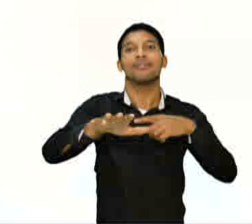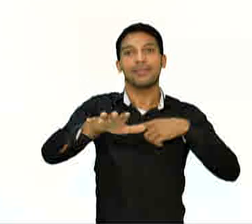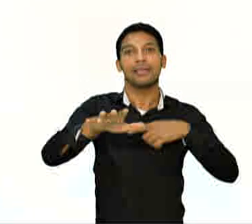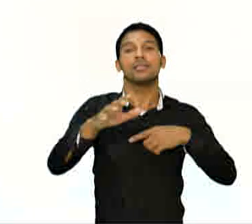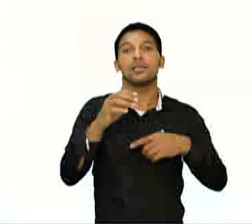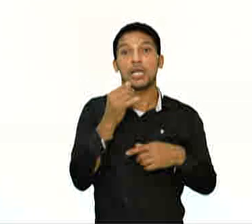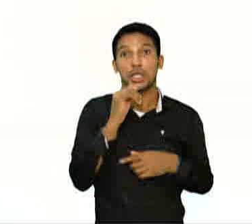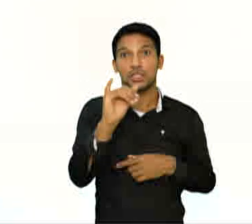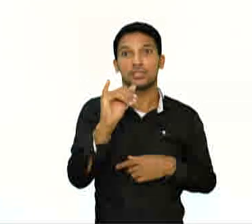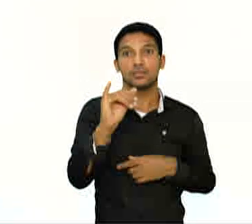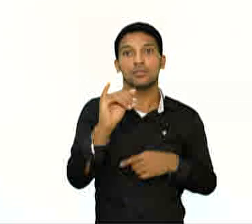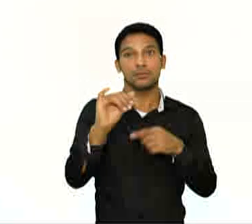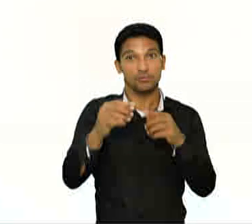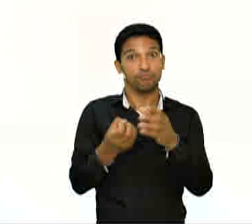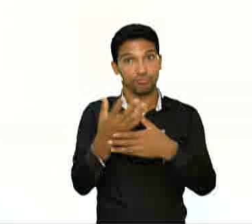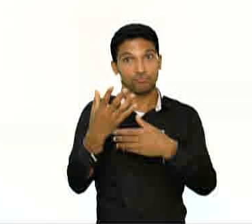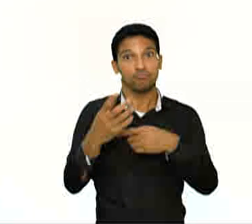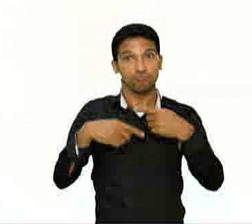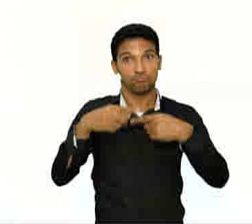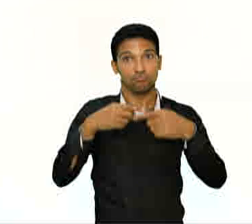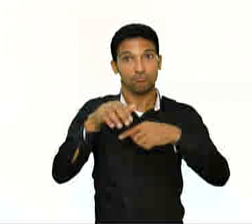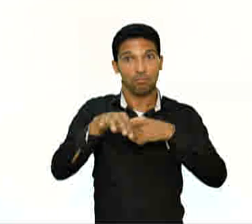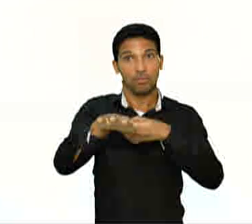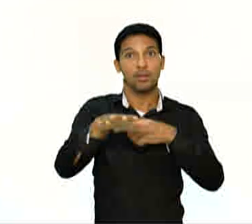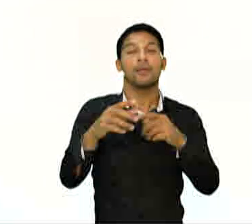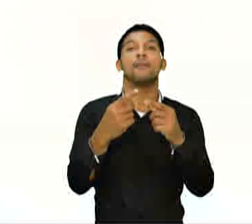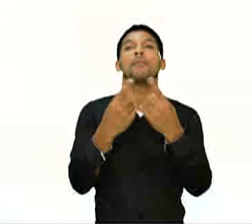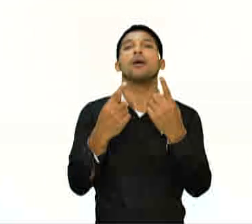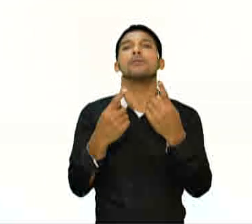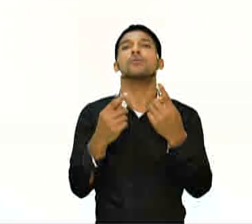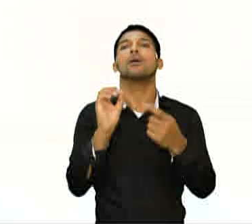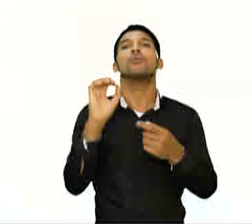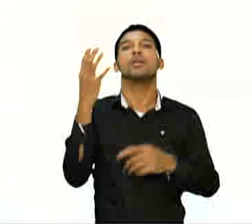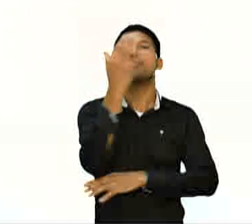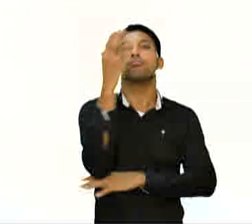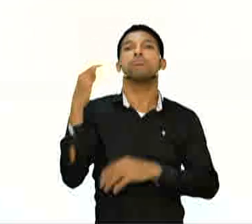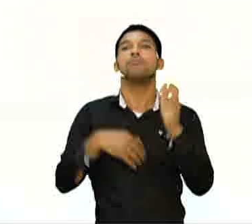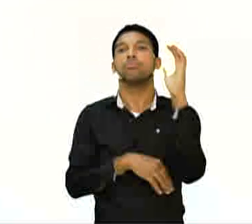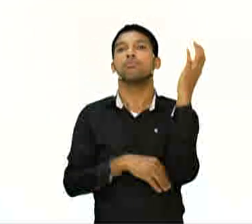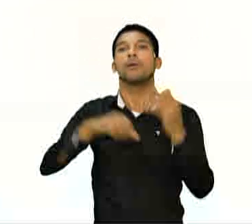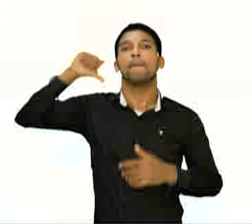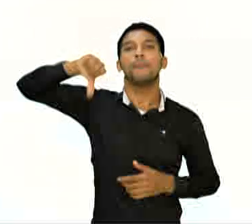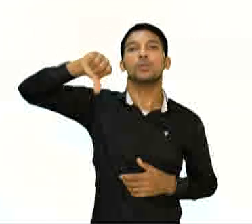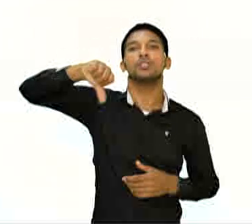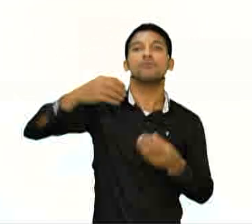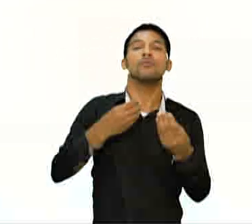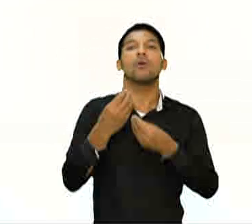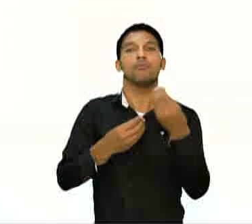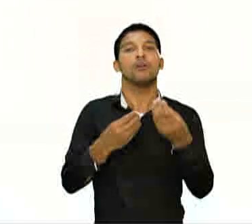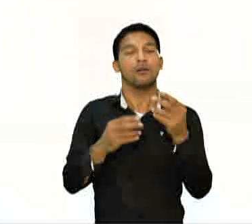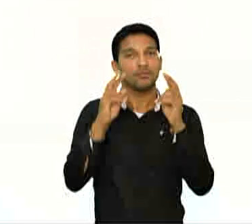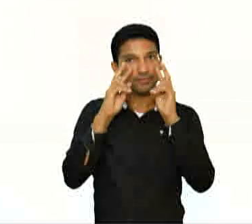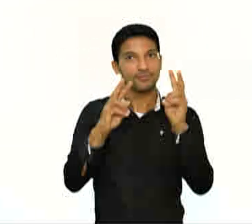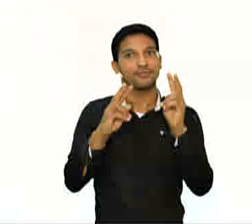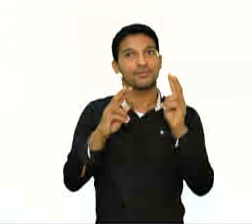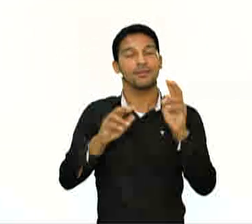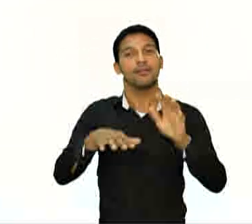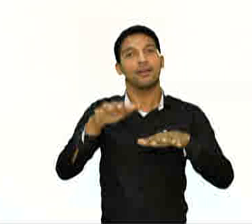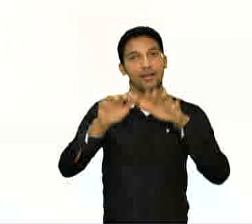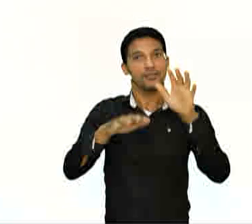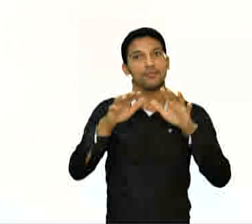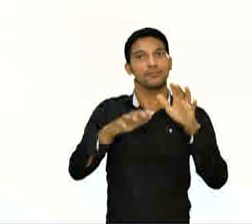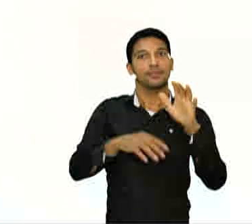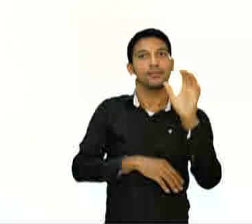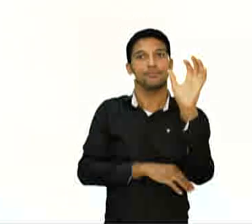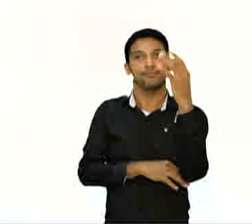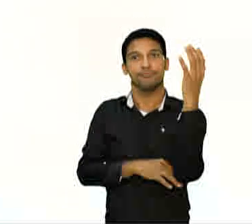a modificação do ciclo hidrológico daquele lugar, alteração da fauna, muitas vezes a extinção de patrimônios